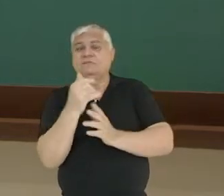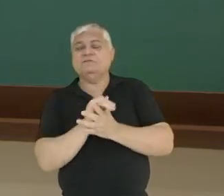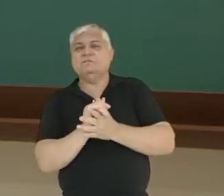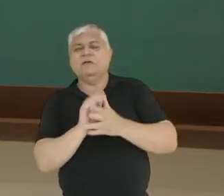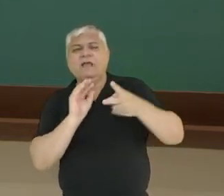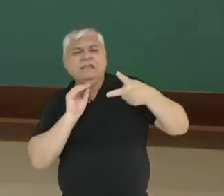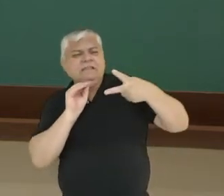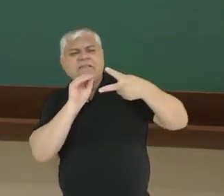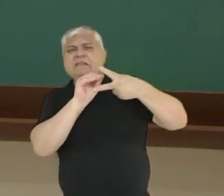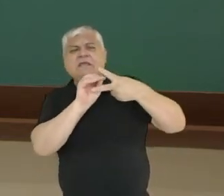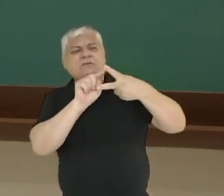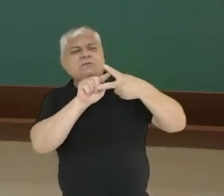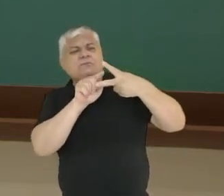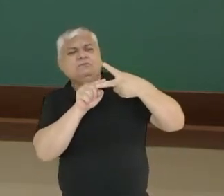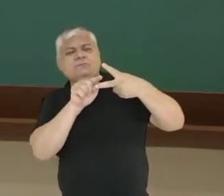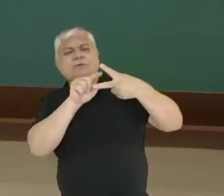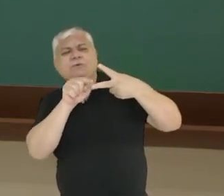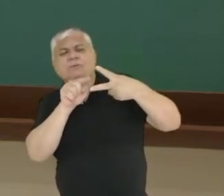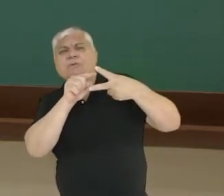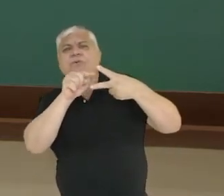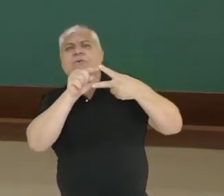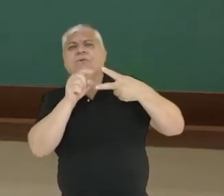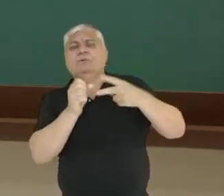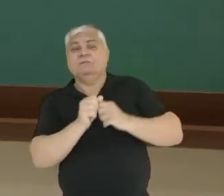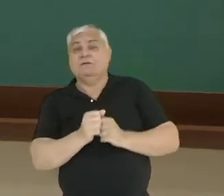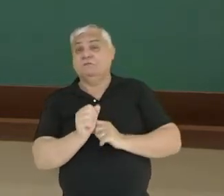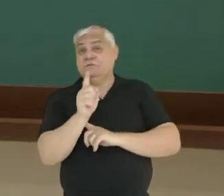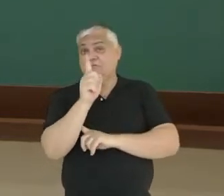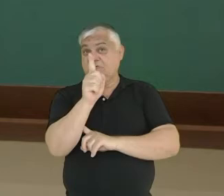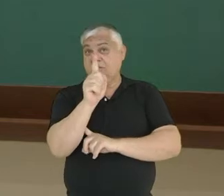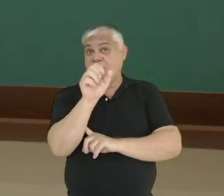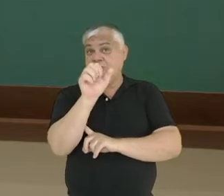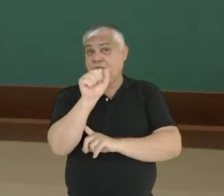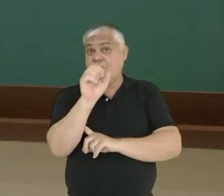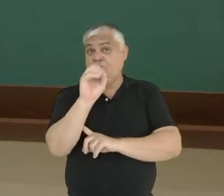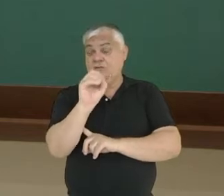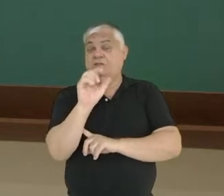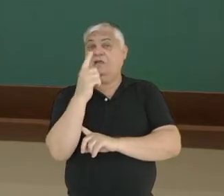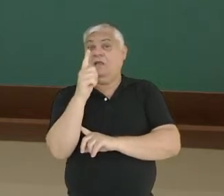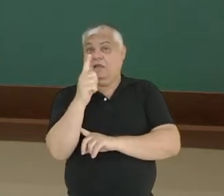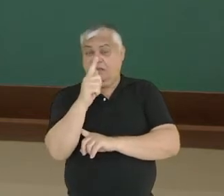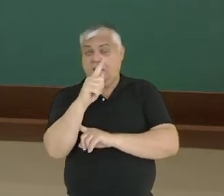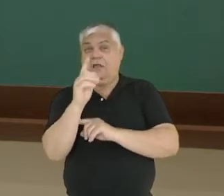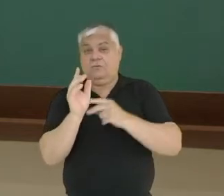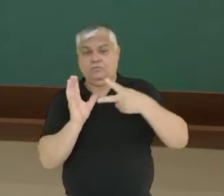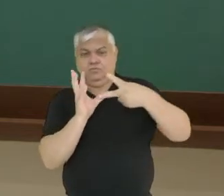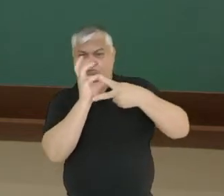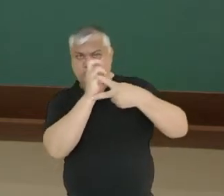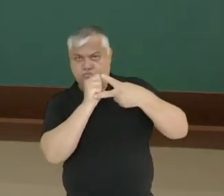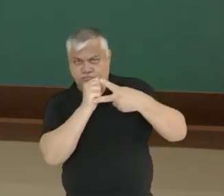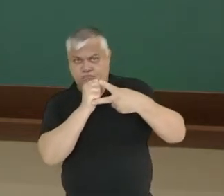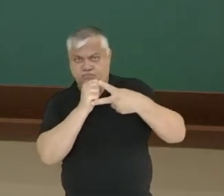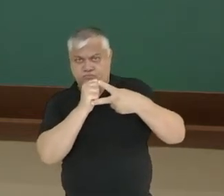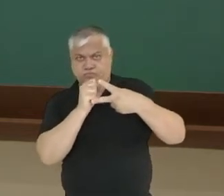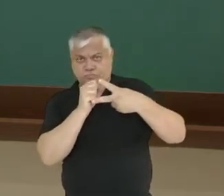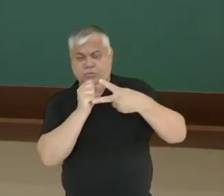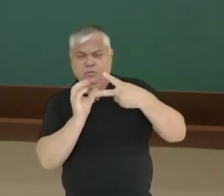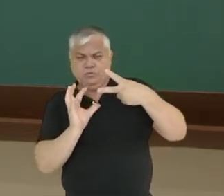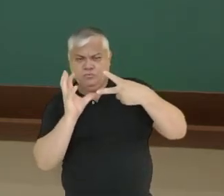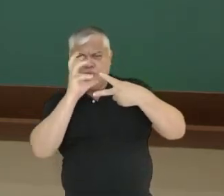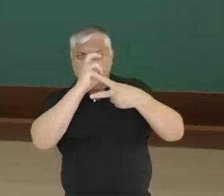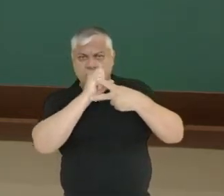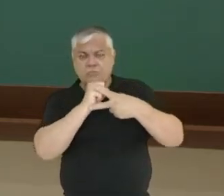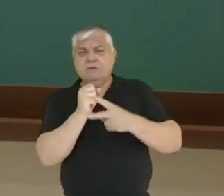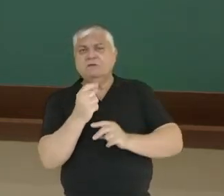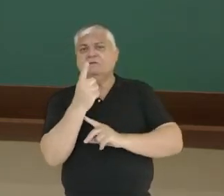desta figura, basta eu pegar 180, que é a soma dos ângulos internos de um triângulo,